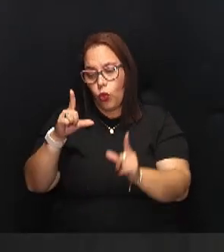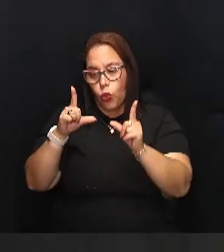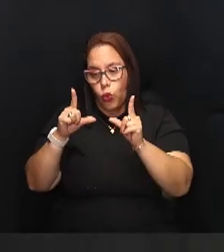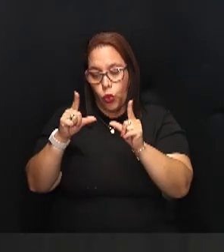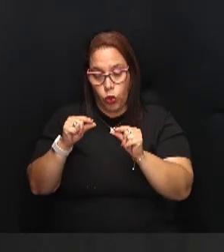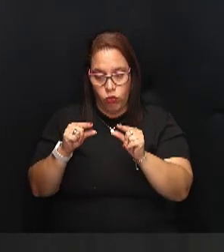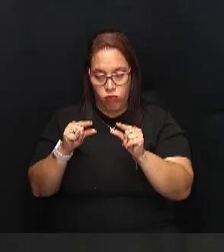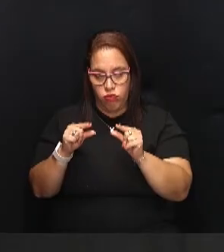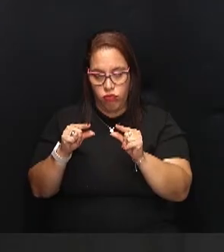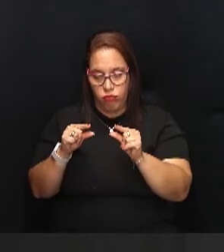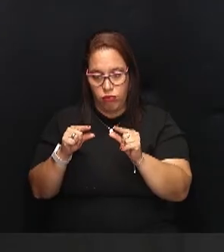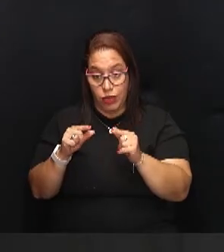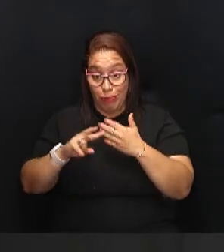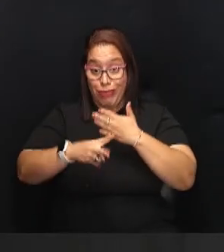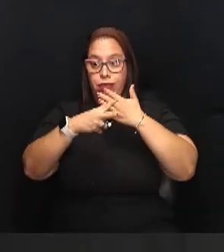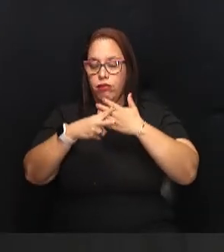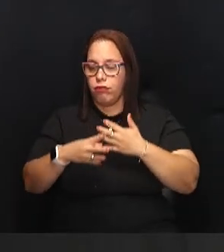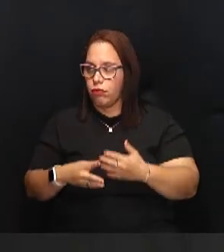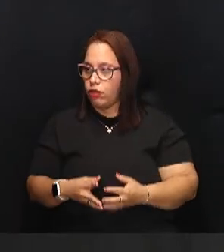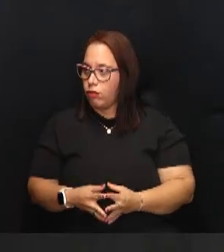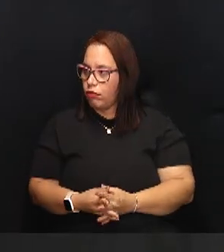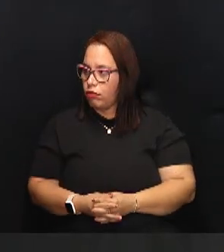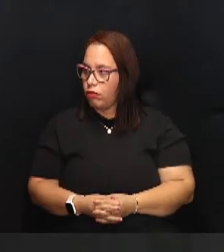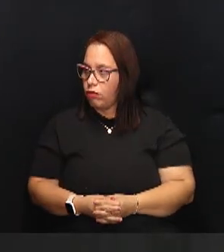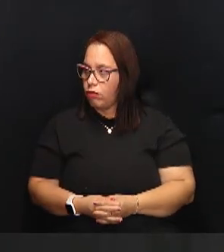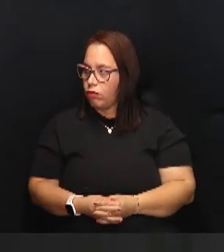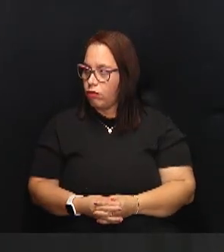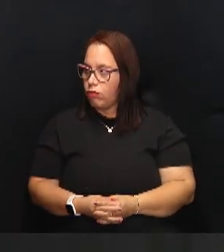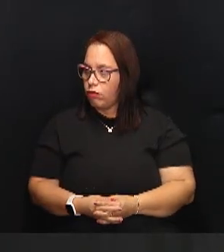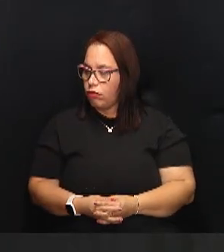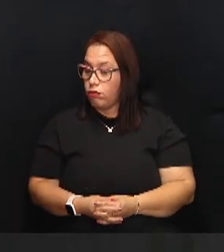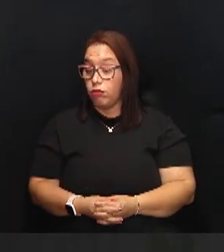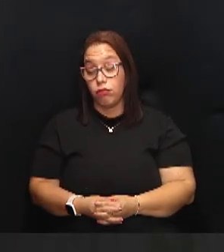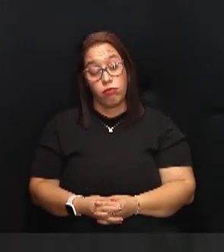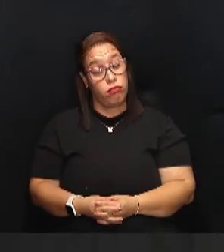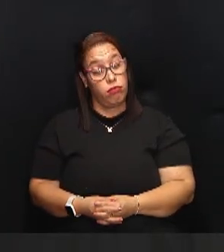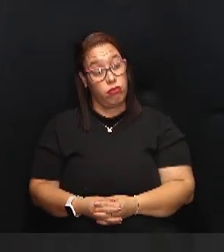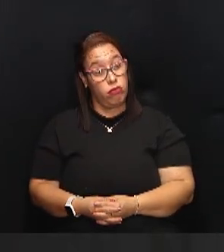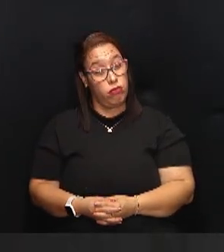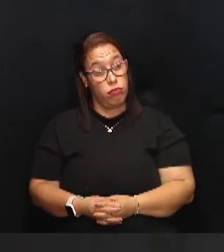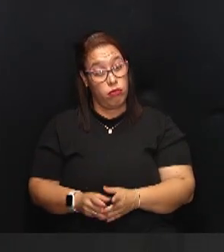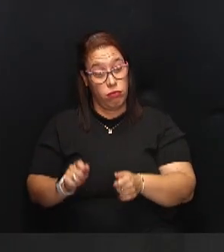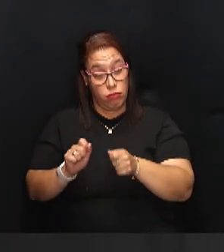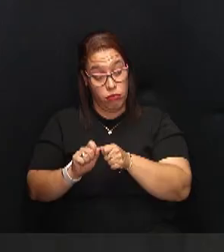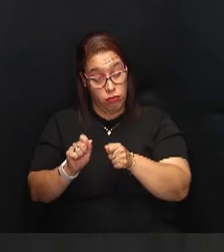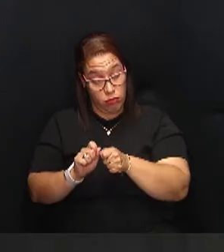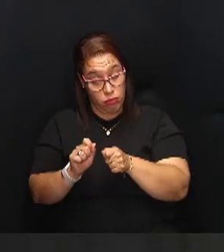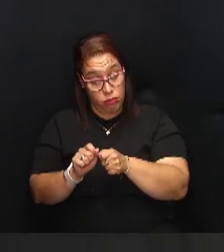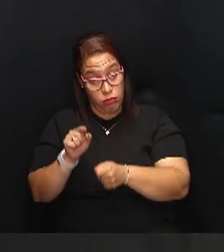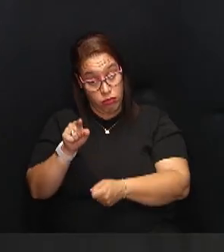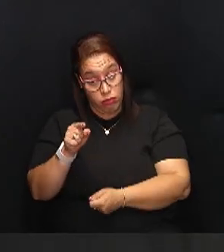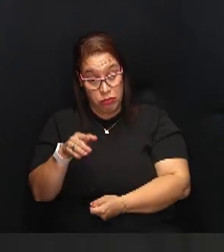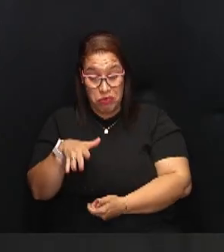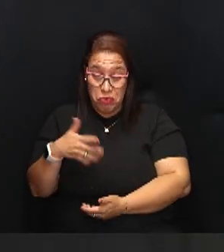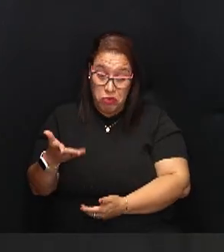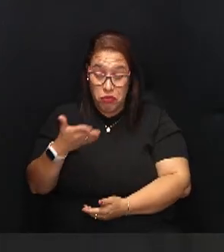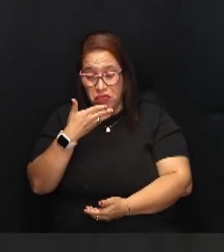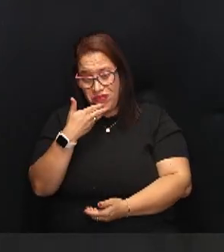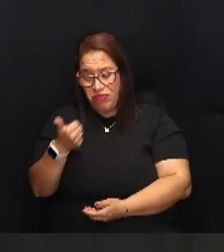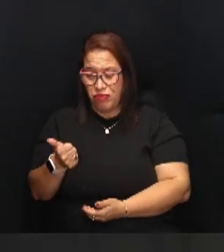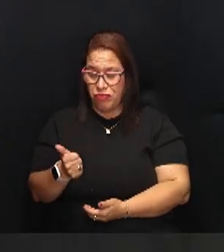ele não é tão intenso. Mas quando deliberadamente você acaba fazendo algo que não seria o